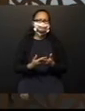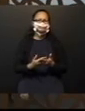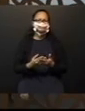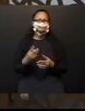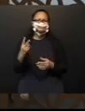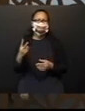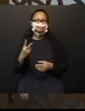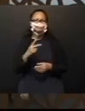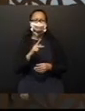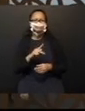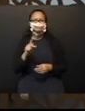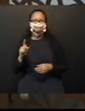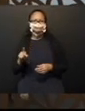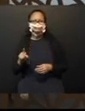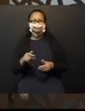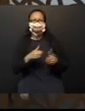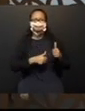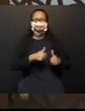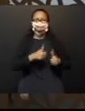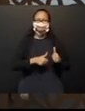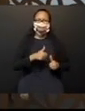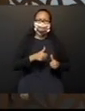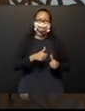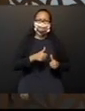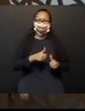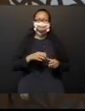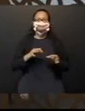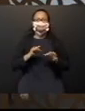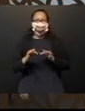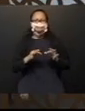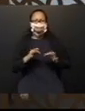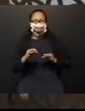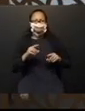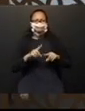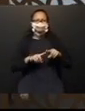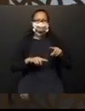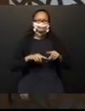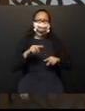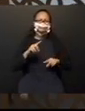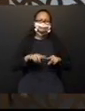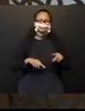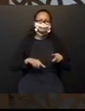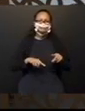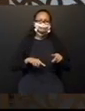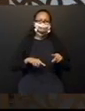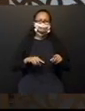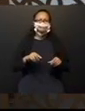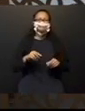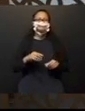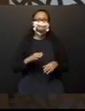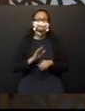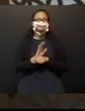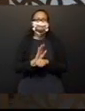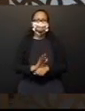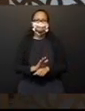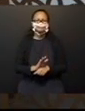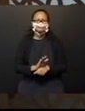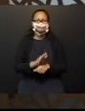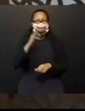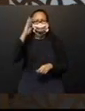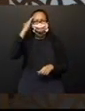vocês a entender melhor, né? A preparação dos materiais que vocês fizeram também já ajuda muito na compreensão das